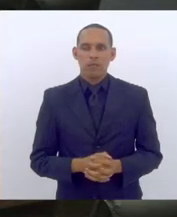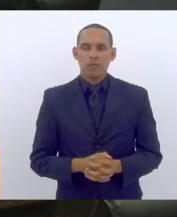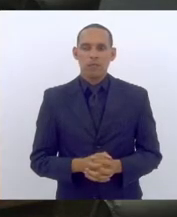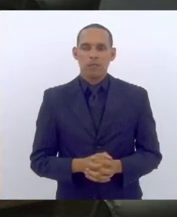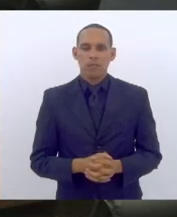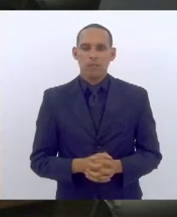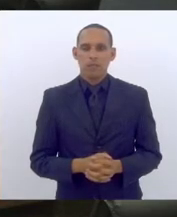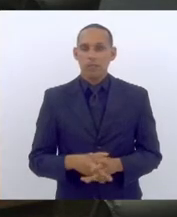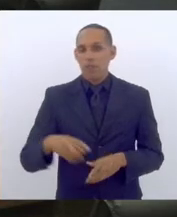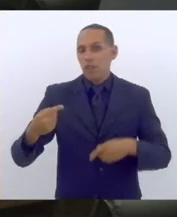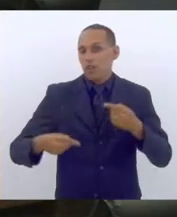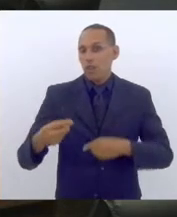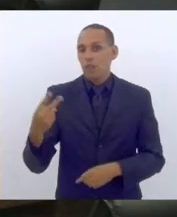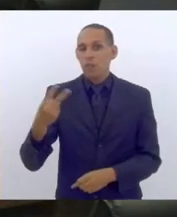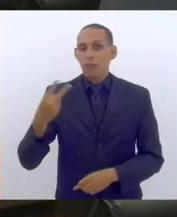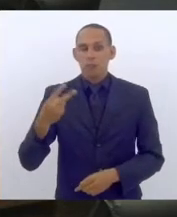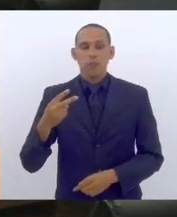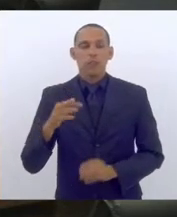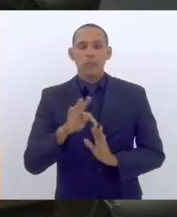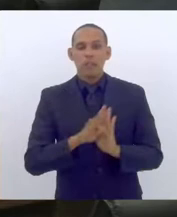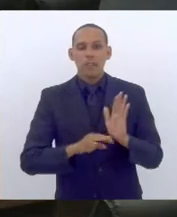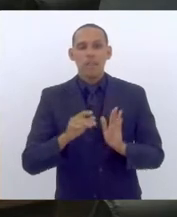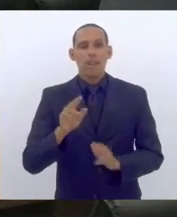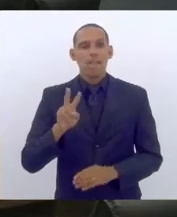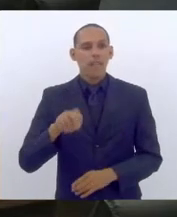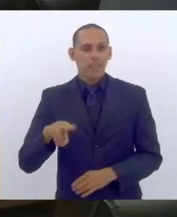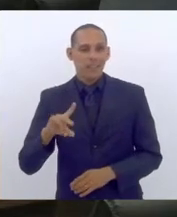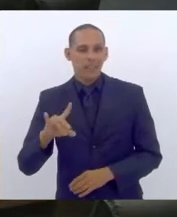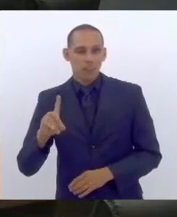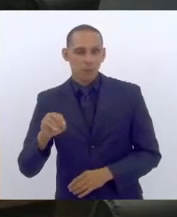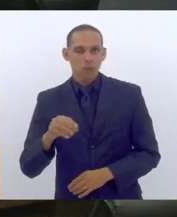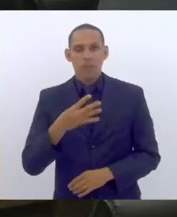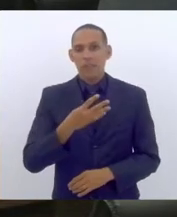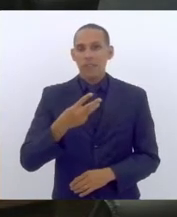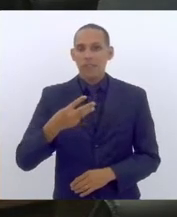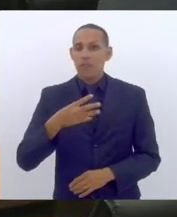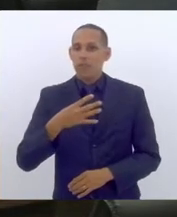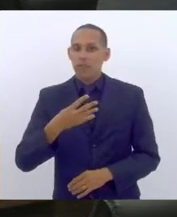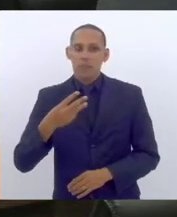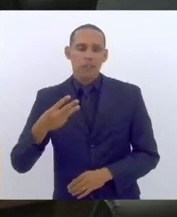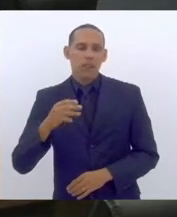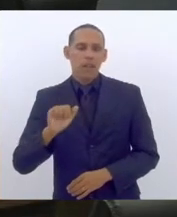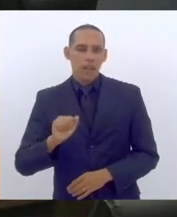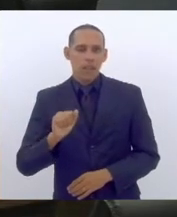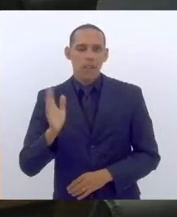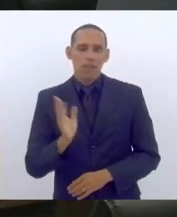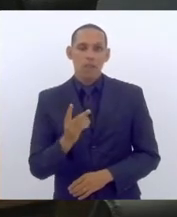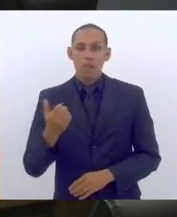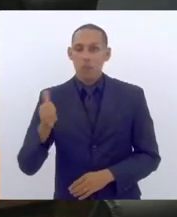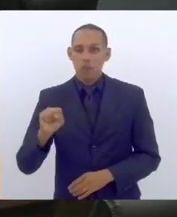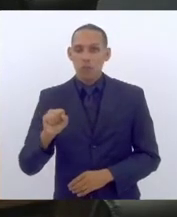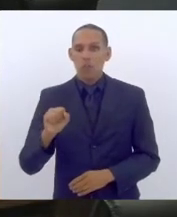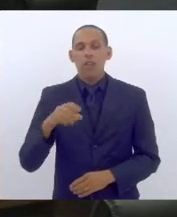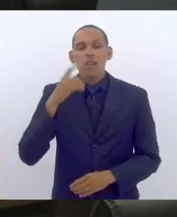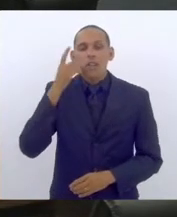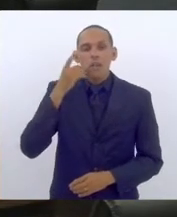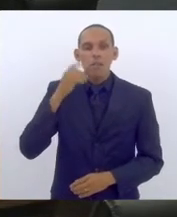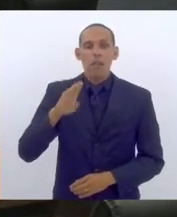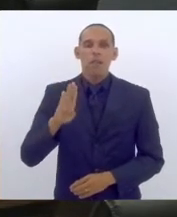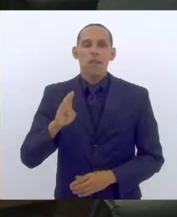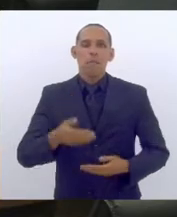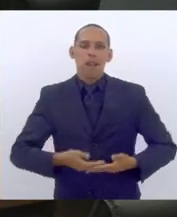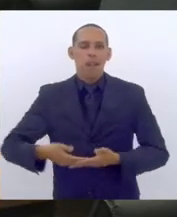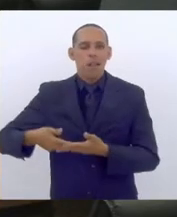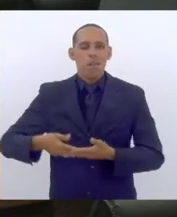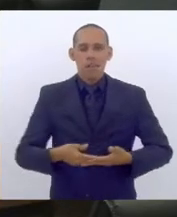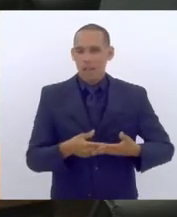em segunda discussão e dançando vencido projeto de lei 43 43 a de 18 de autoria dos deputados Bebeto Carlos Macedo